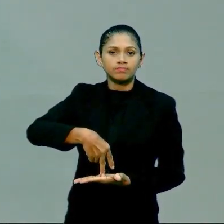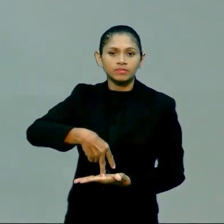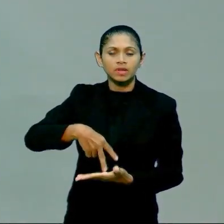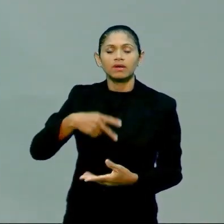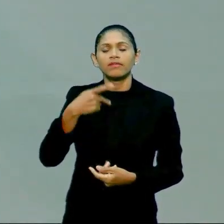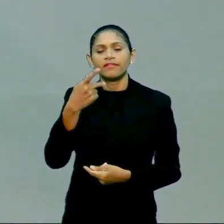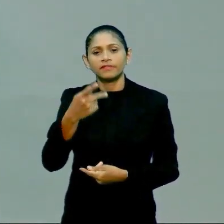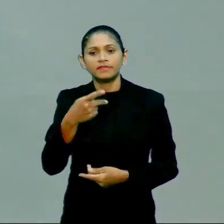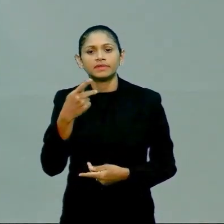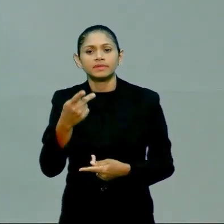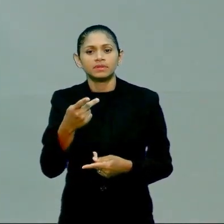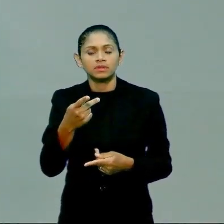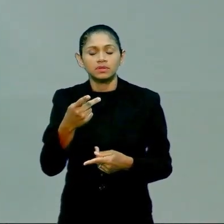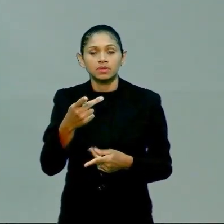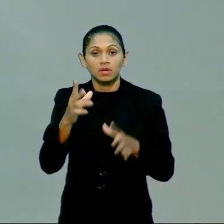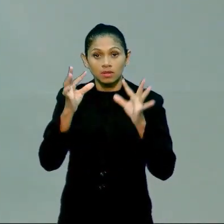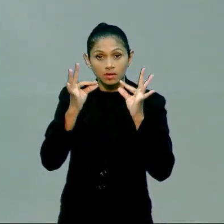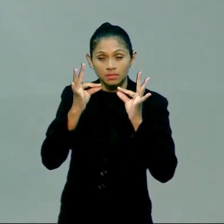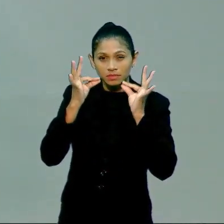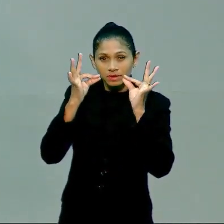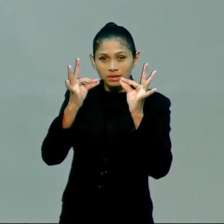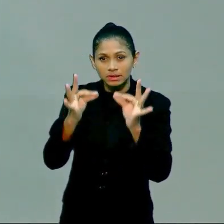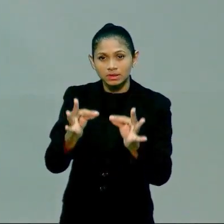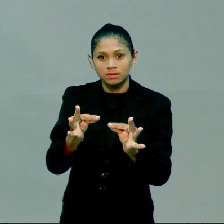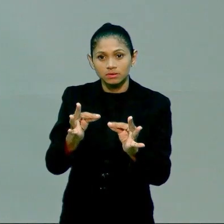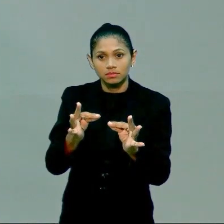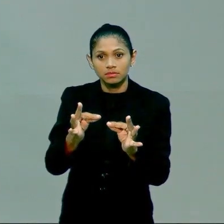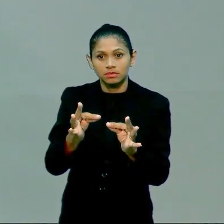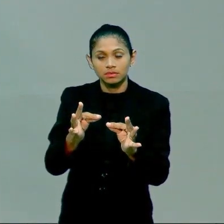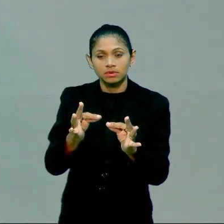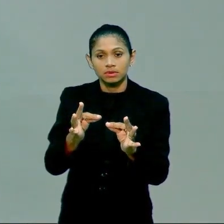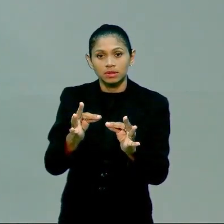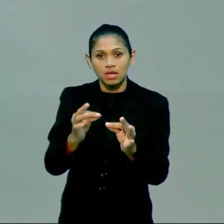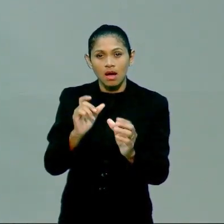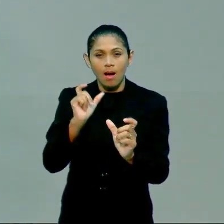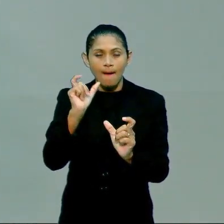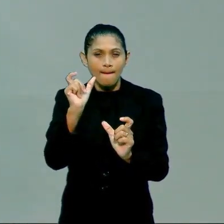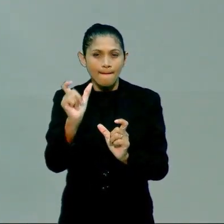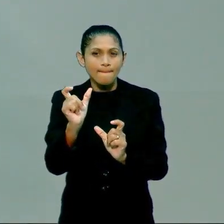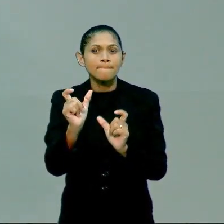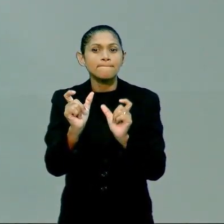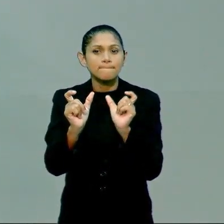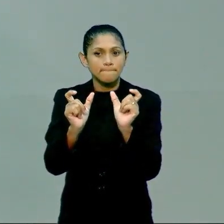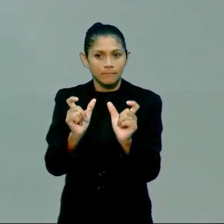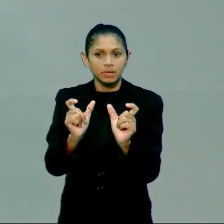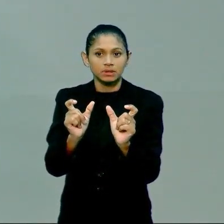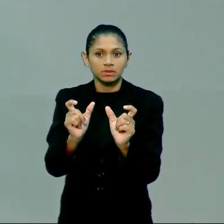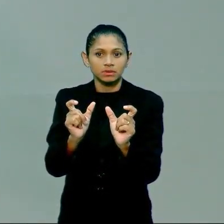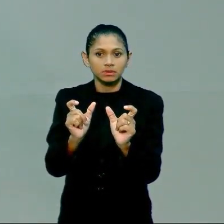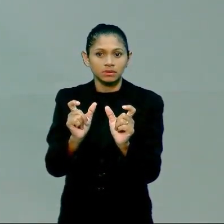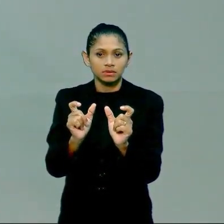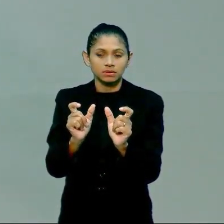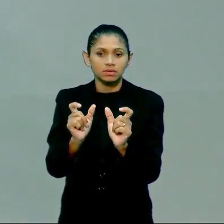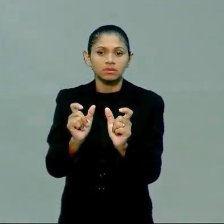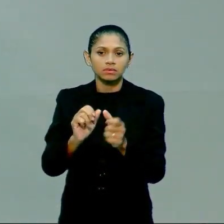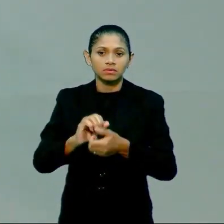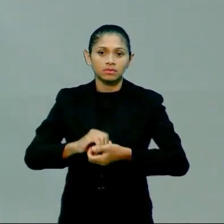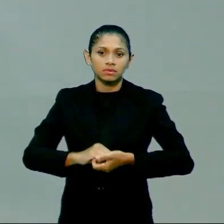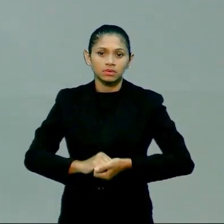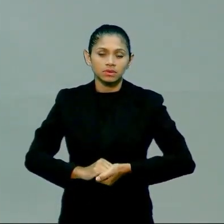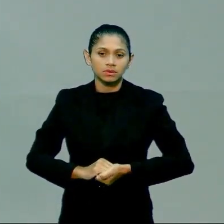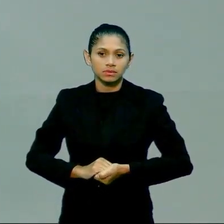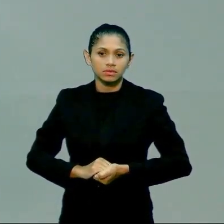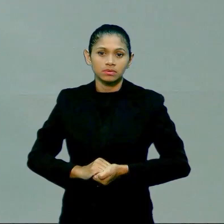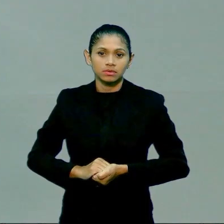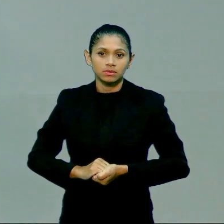né? Olha, observe que essa palavra lástima, né? Ela é crucial para o ponto que a gente vai